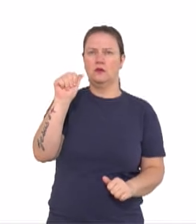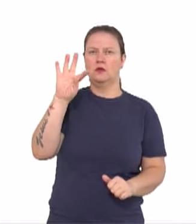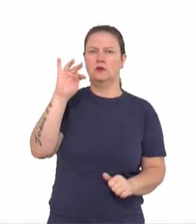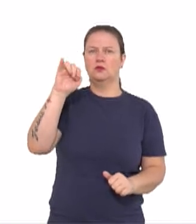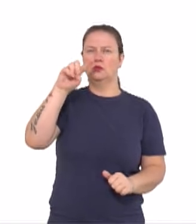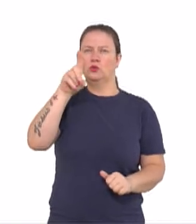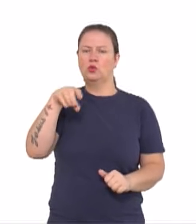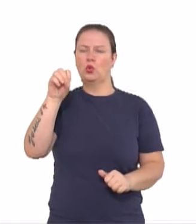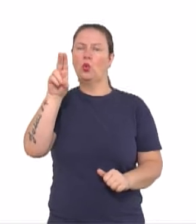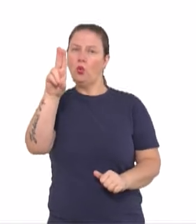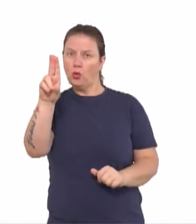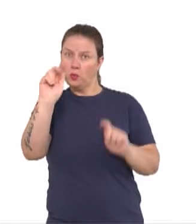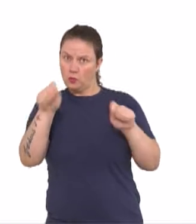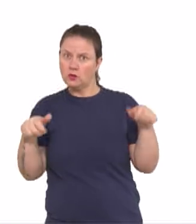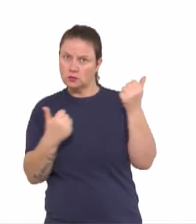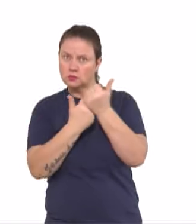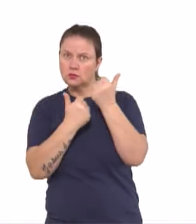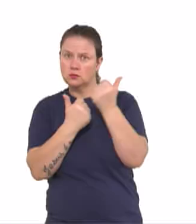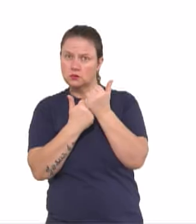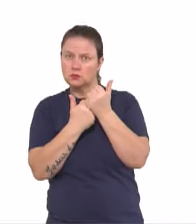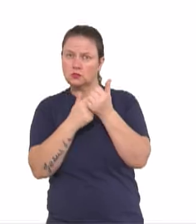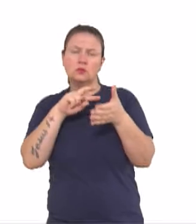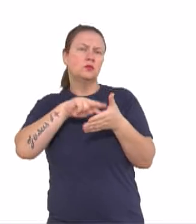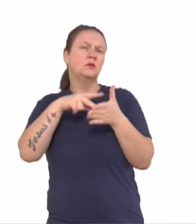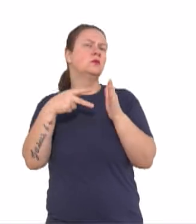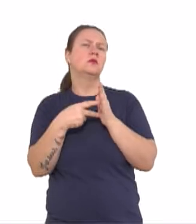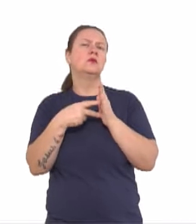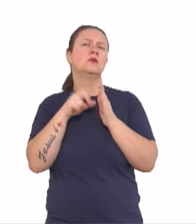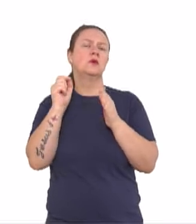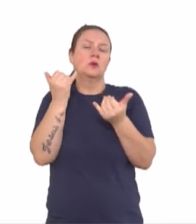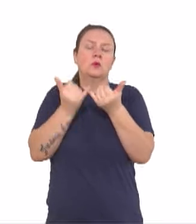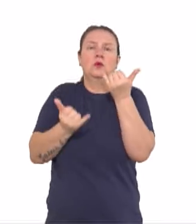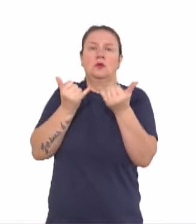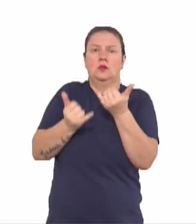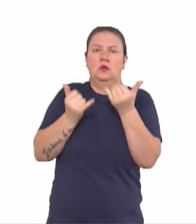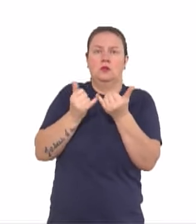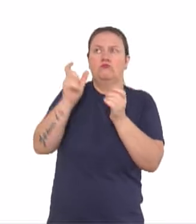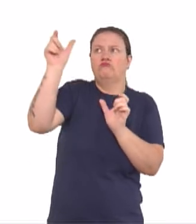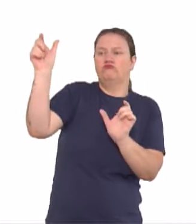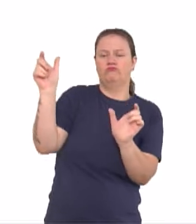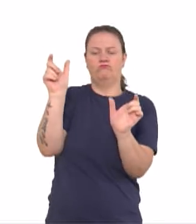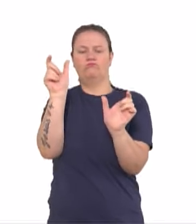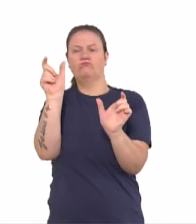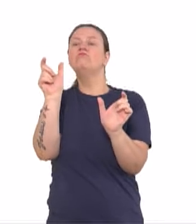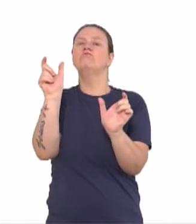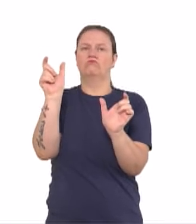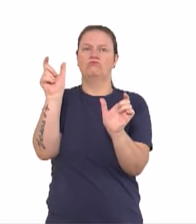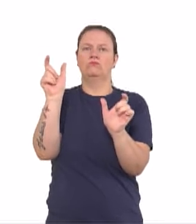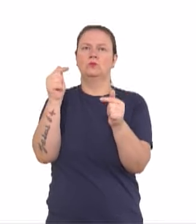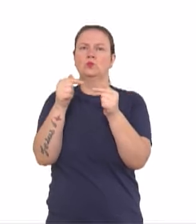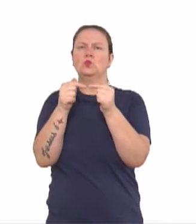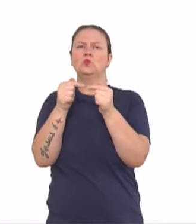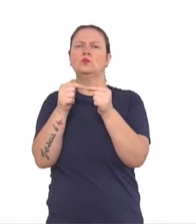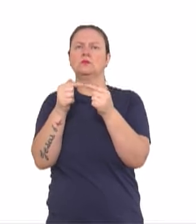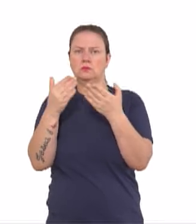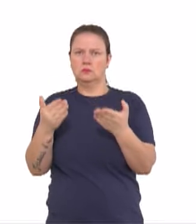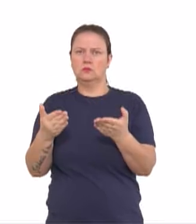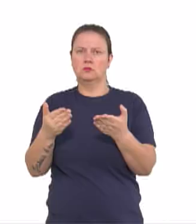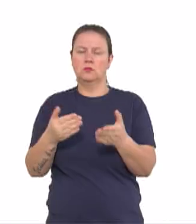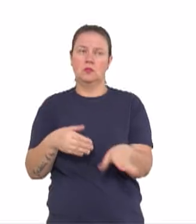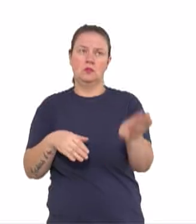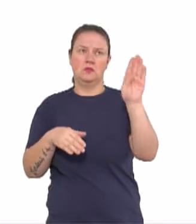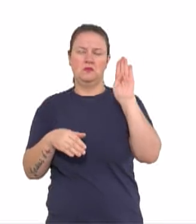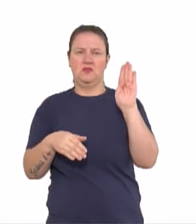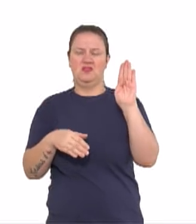que salientou tem um significado parecido com enfatizou? Letra B, desmereceu, não